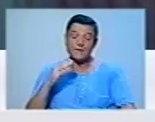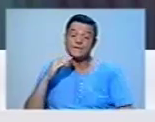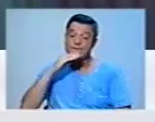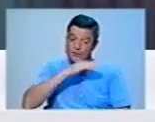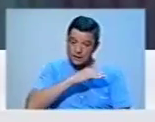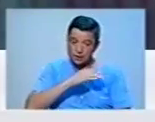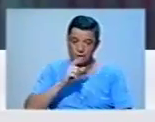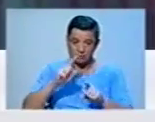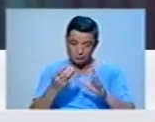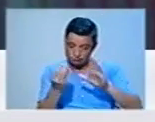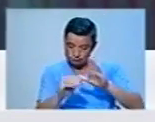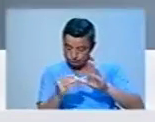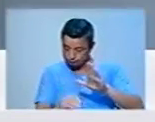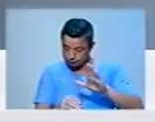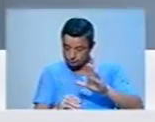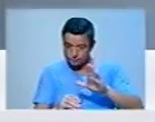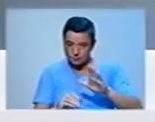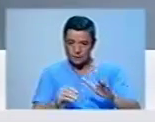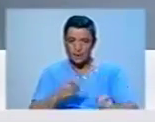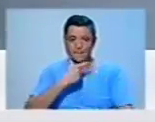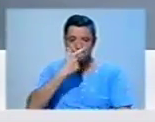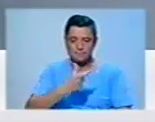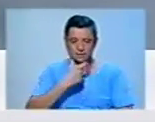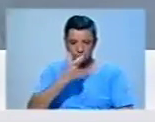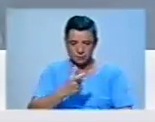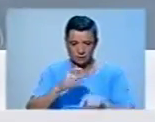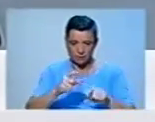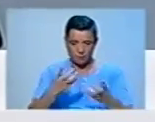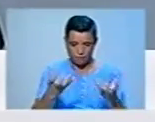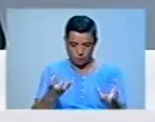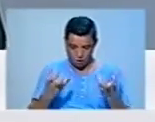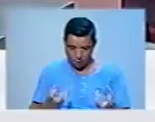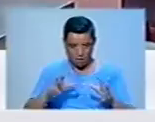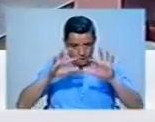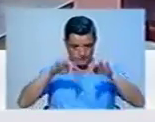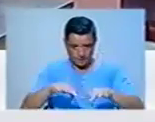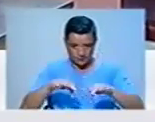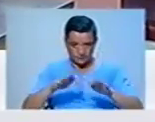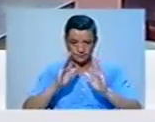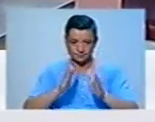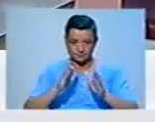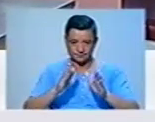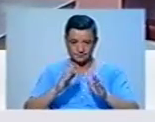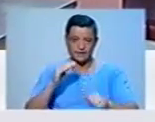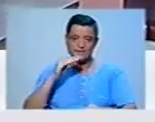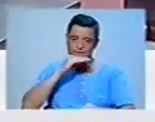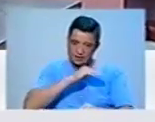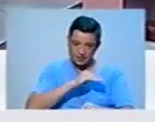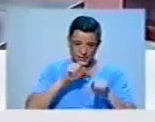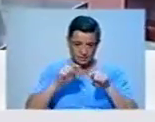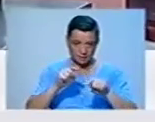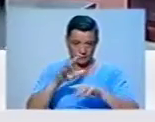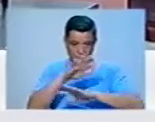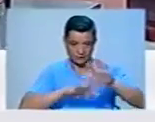antes de começarmos a rechear os pastéis. Eu vou retirar já do lume. Claro que já tenho um recheio frio, que entretanto